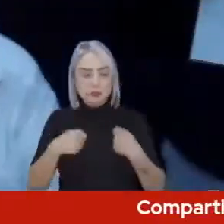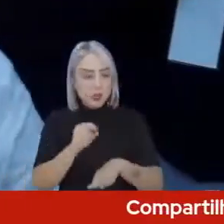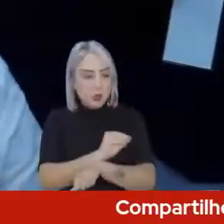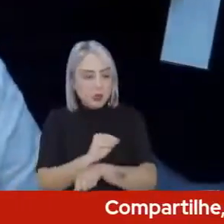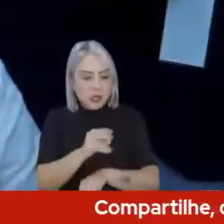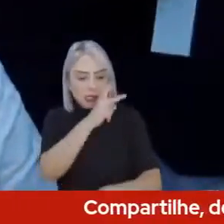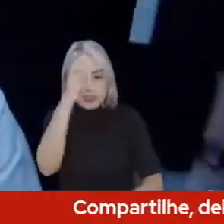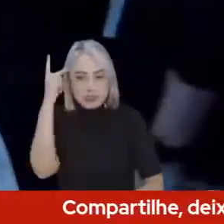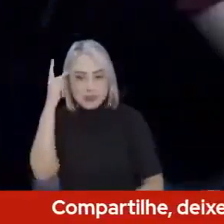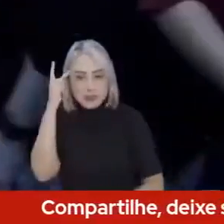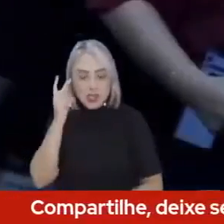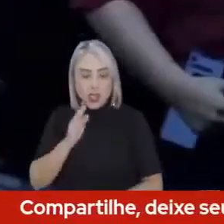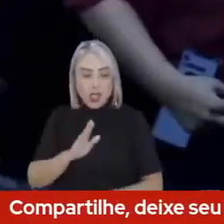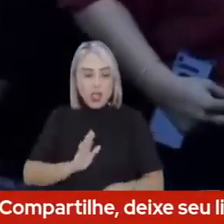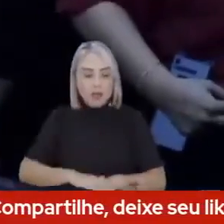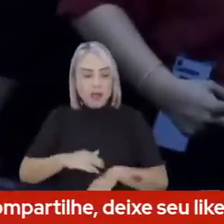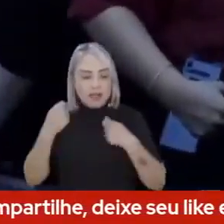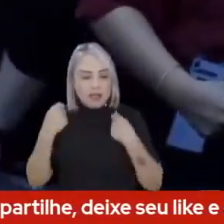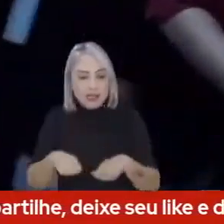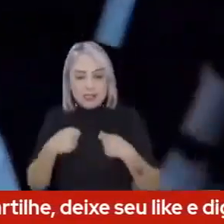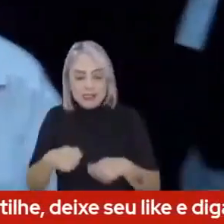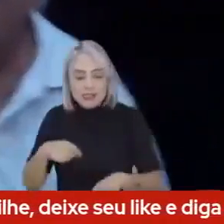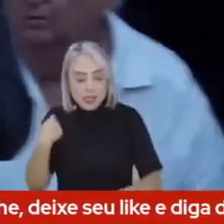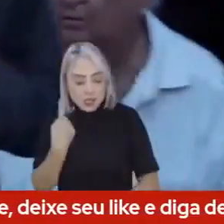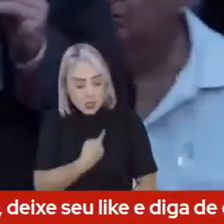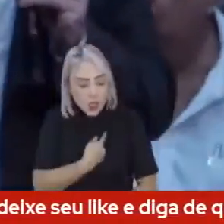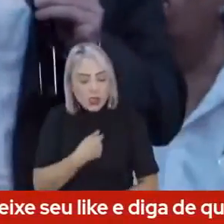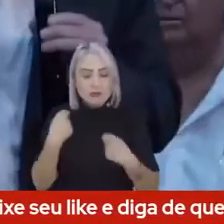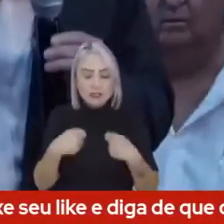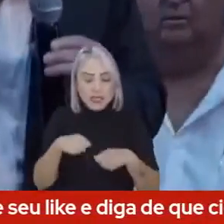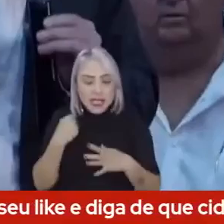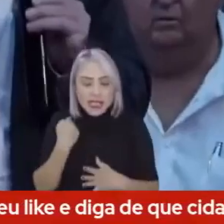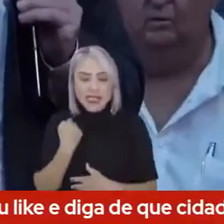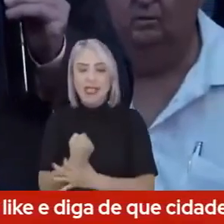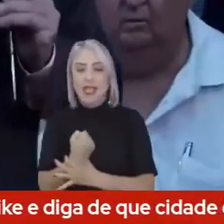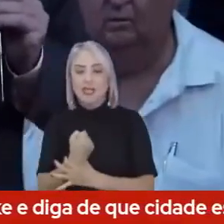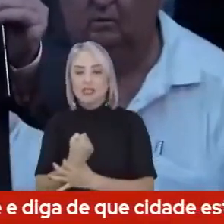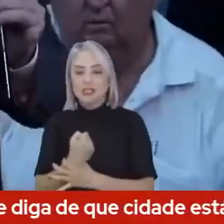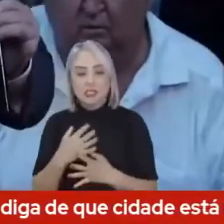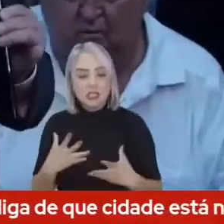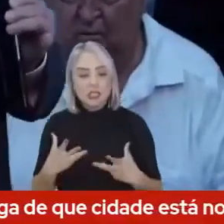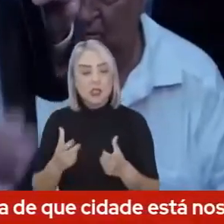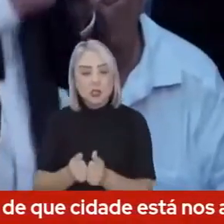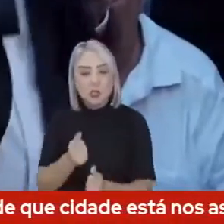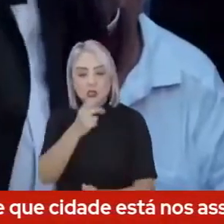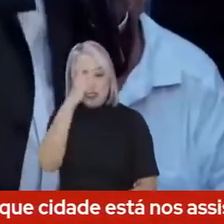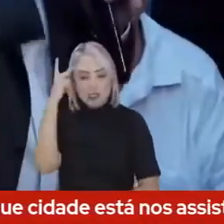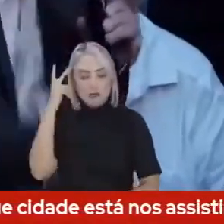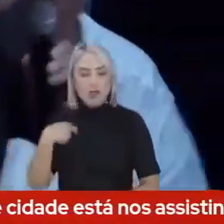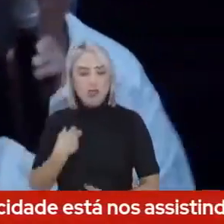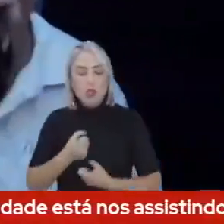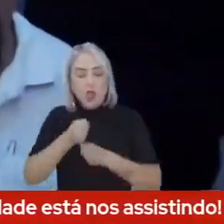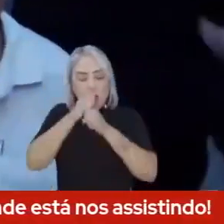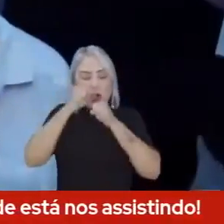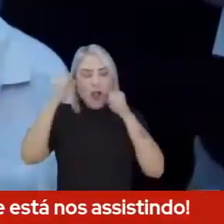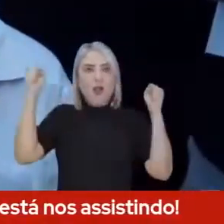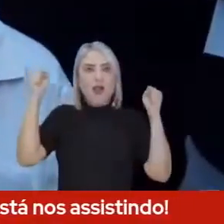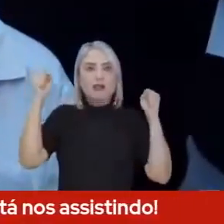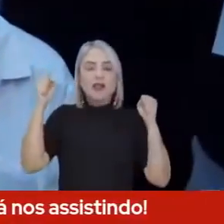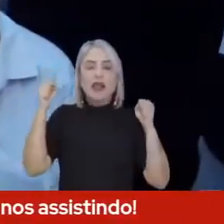mais necessitadas. Nós precisamos garantir que todo mundo tem que levantar de manhã, tomar um